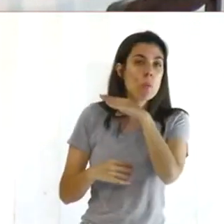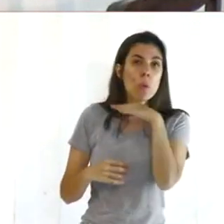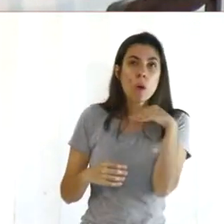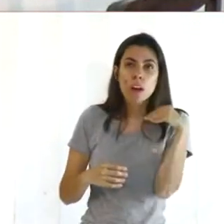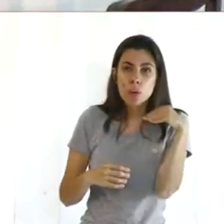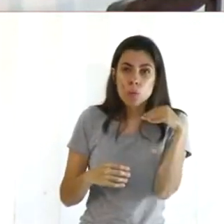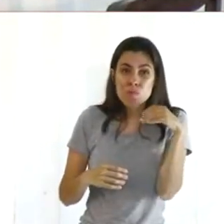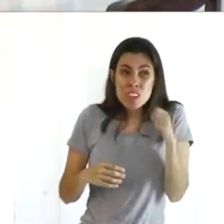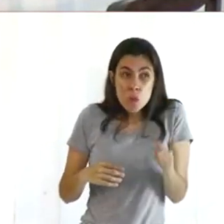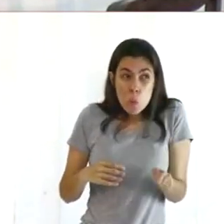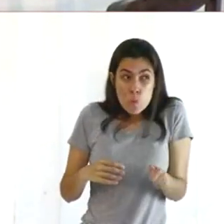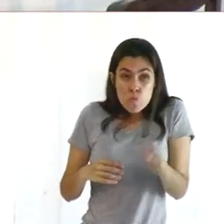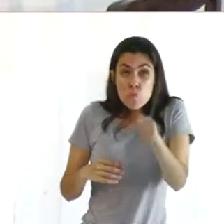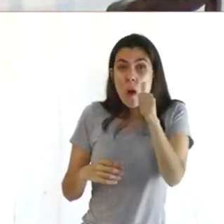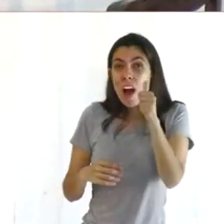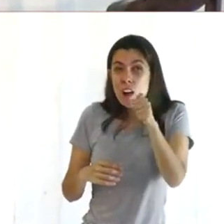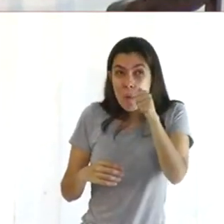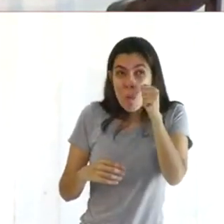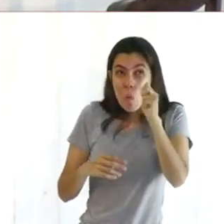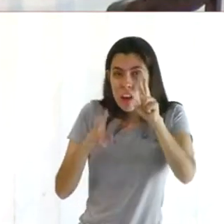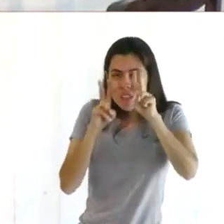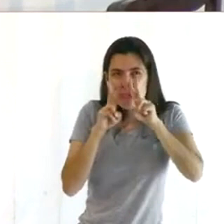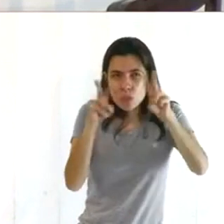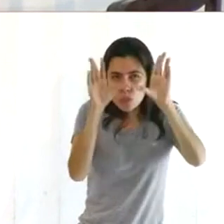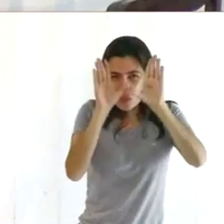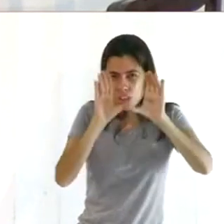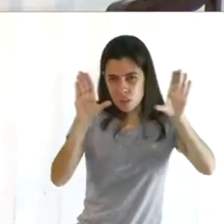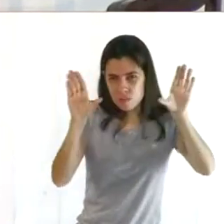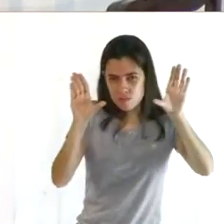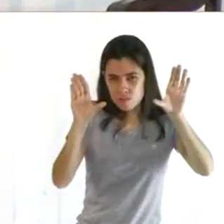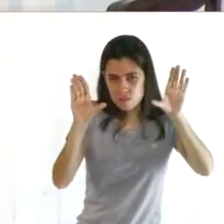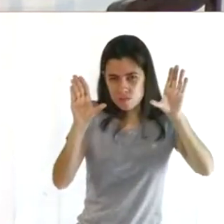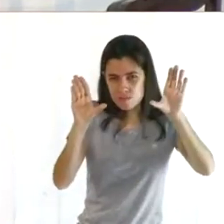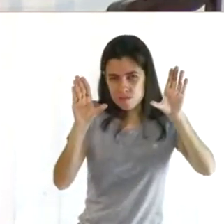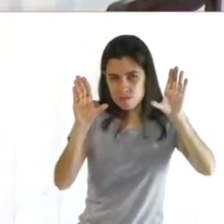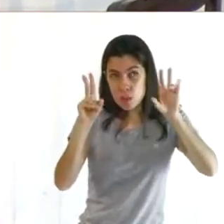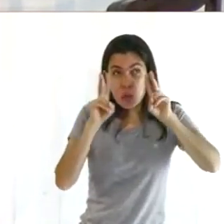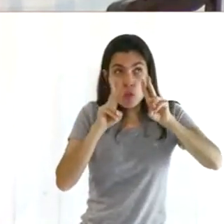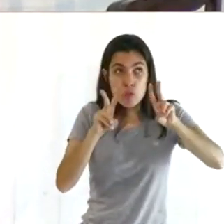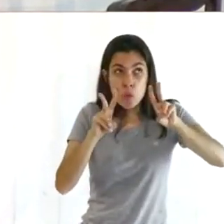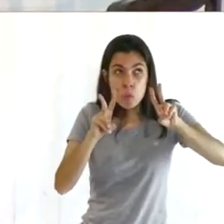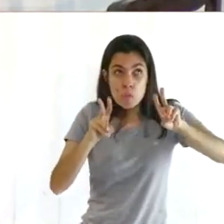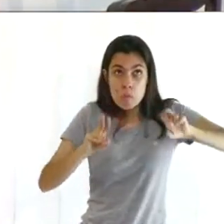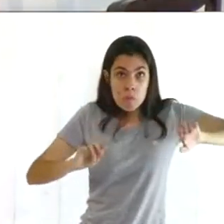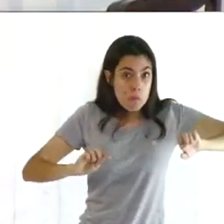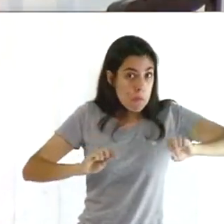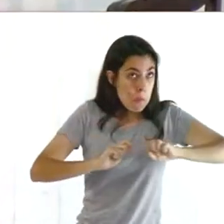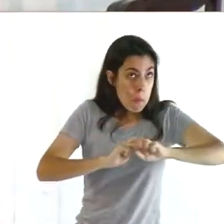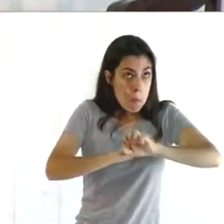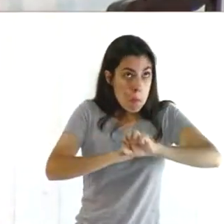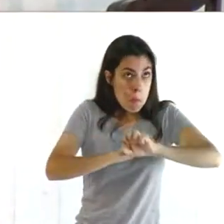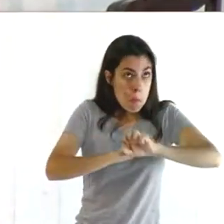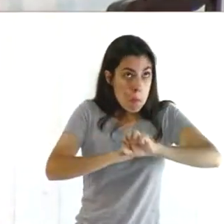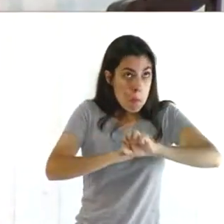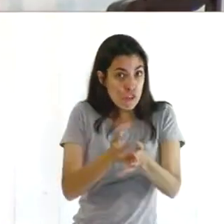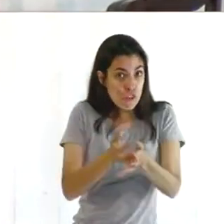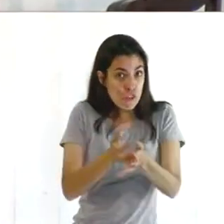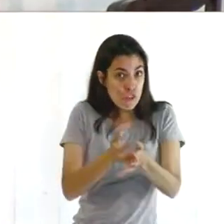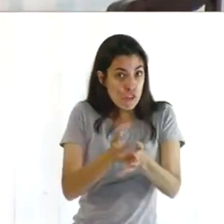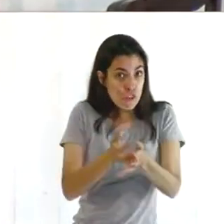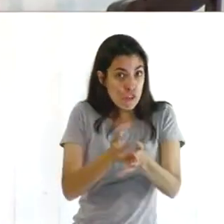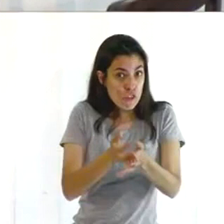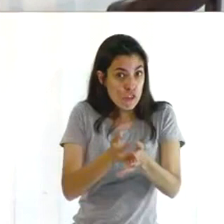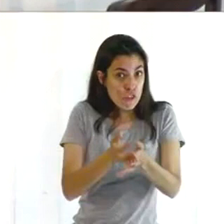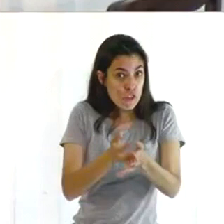viu coisas inefáveis, mas que não poderia se referir. E se você conhece lá o texto de 2 Coríntios 12, você percebe que abruptamente